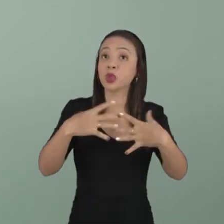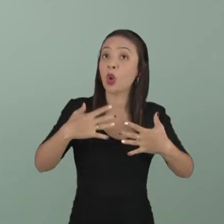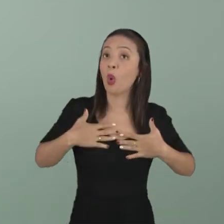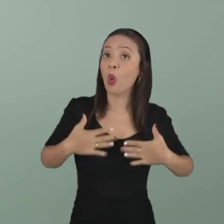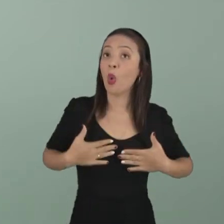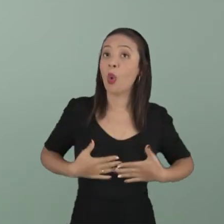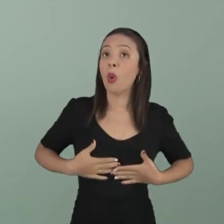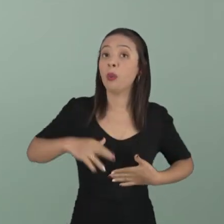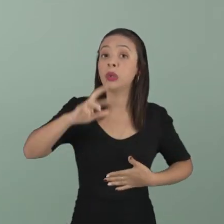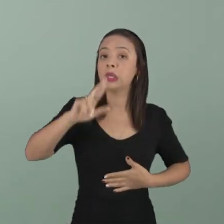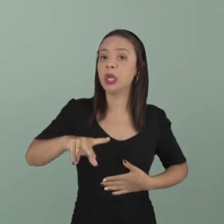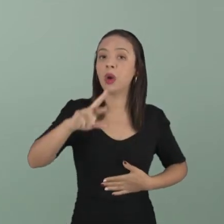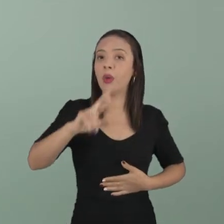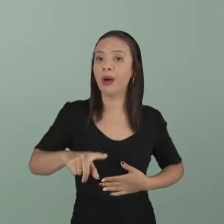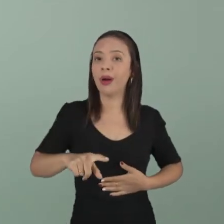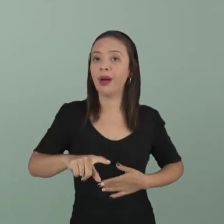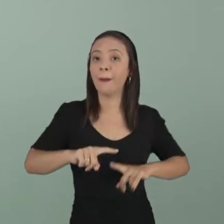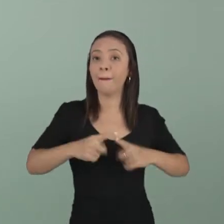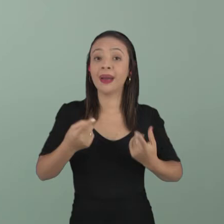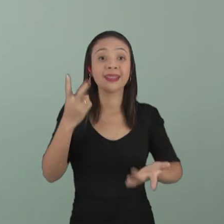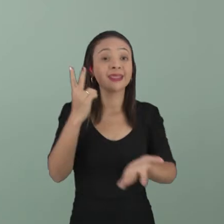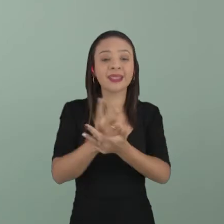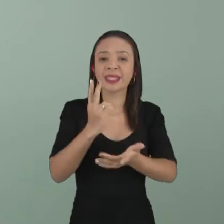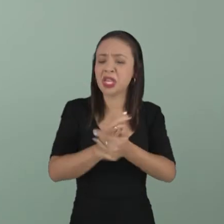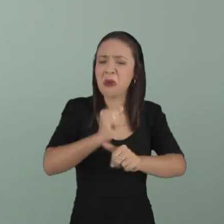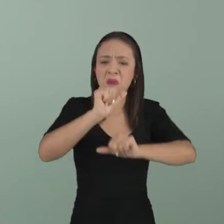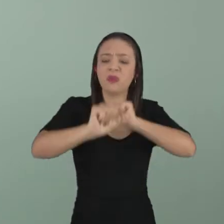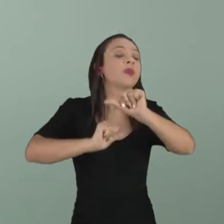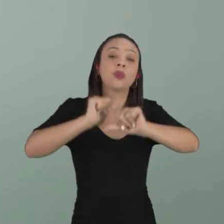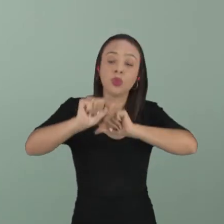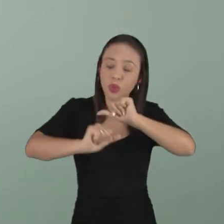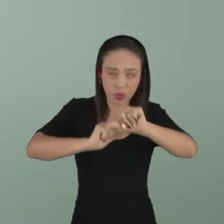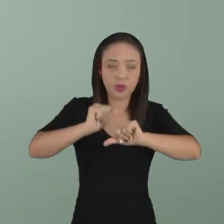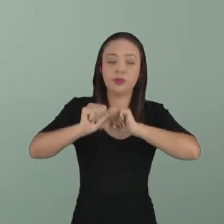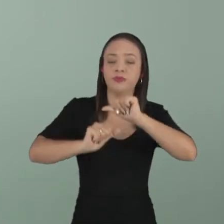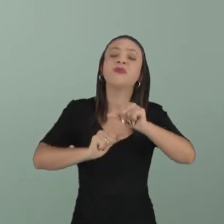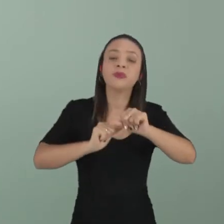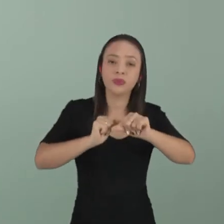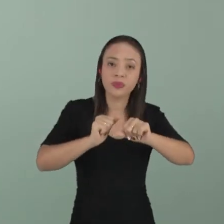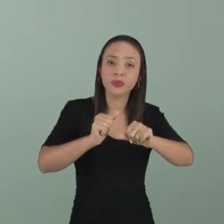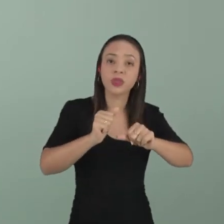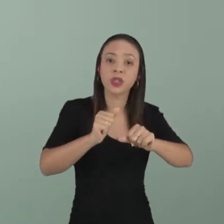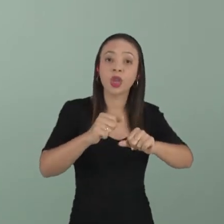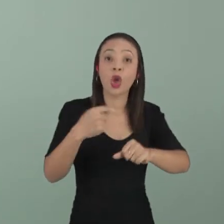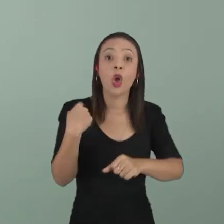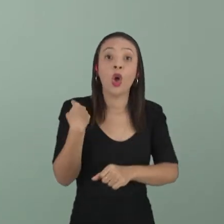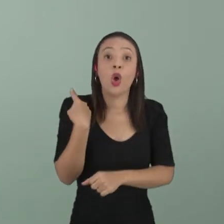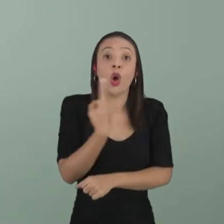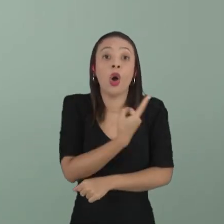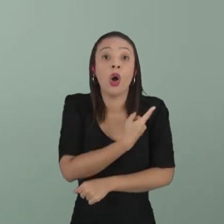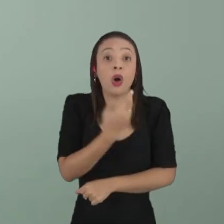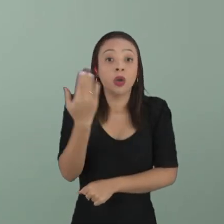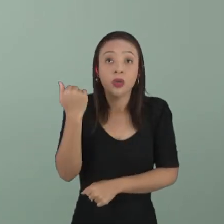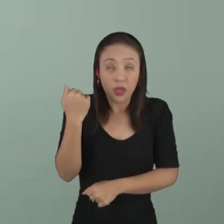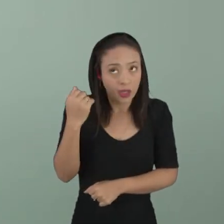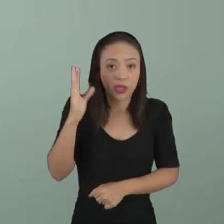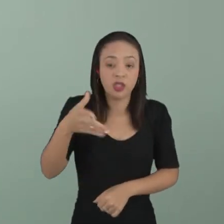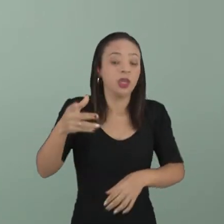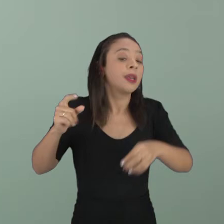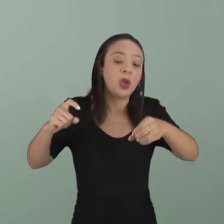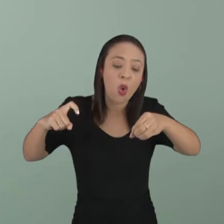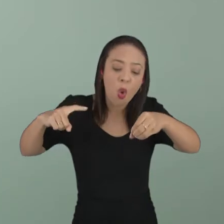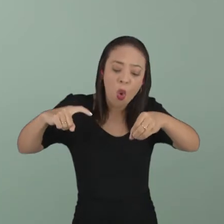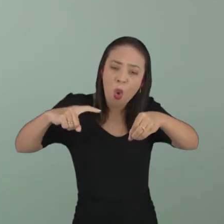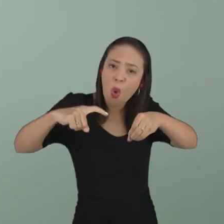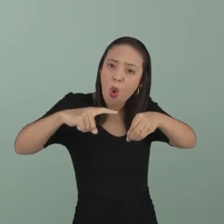é, né? Ele está em constante processo de transformação, desde o momento em que nós fomos fecundados,